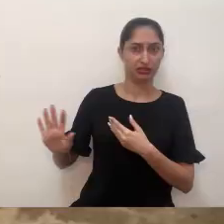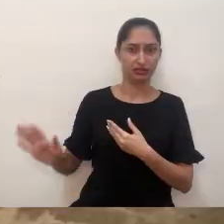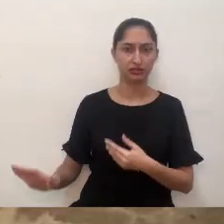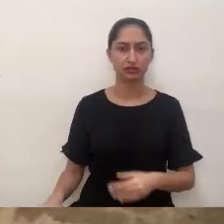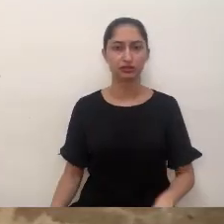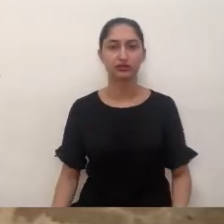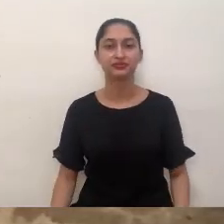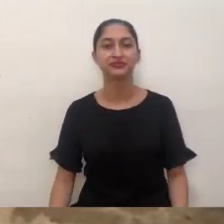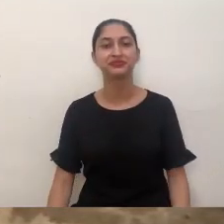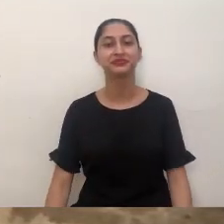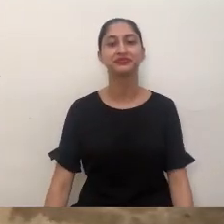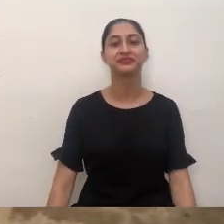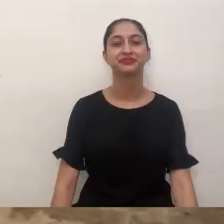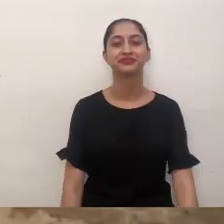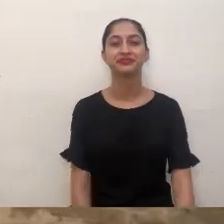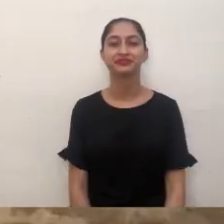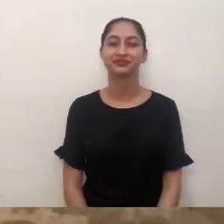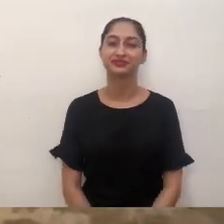vem.